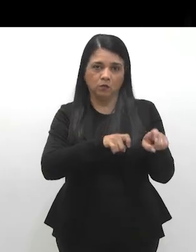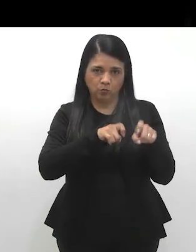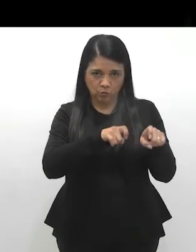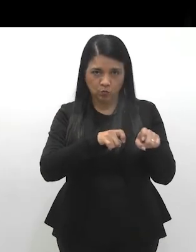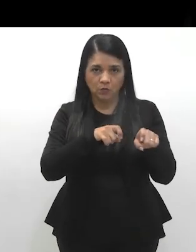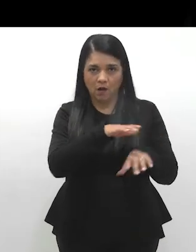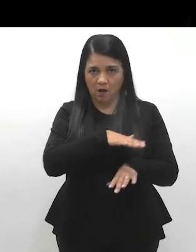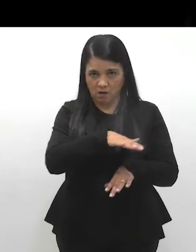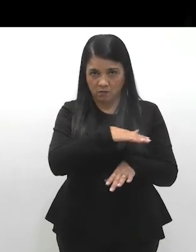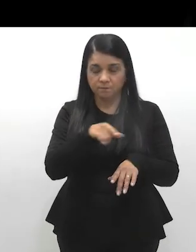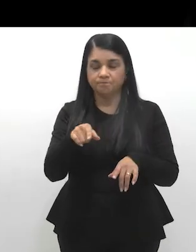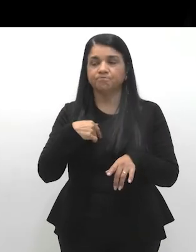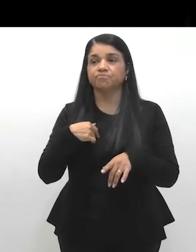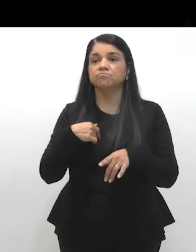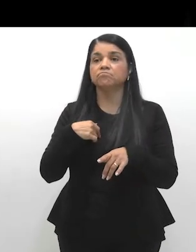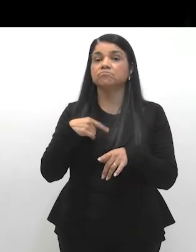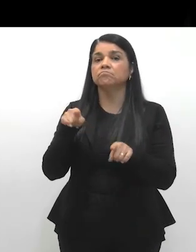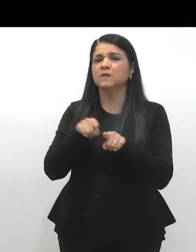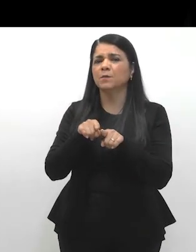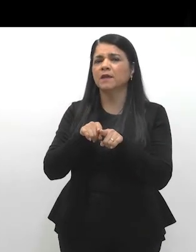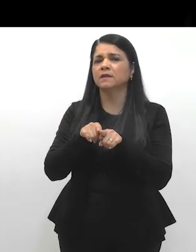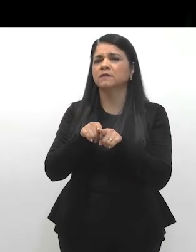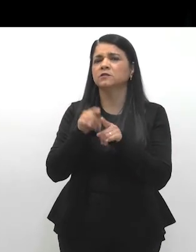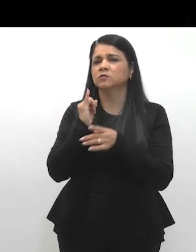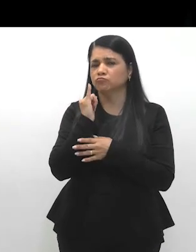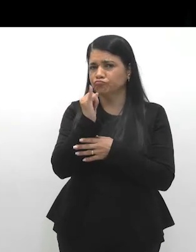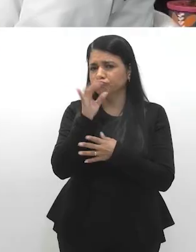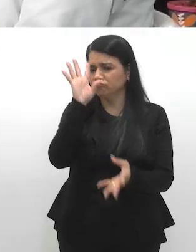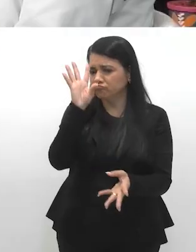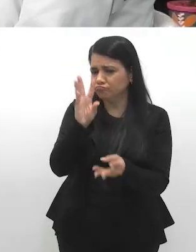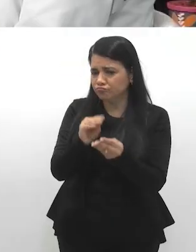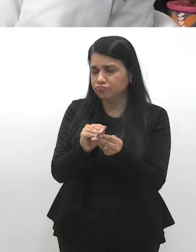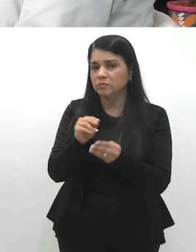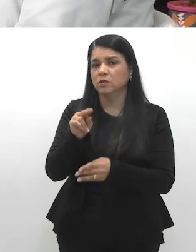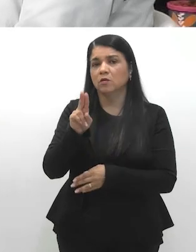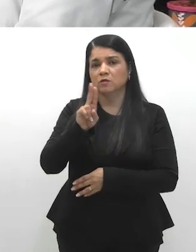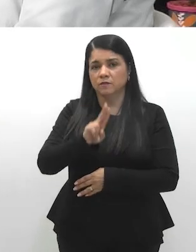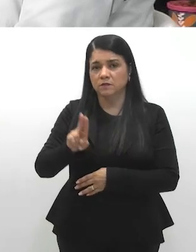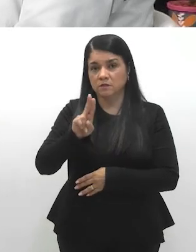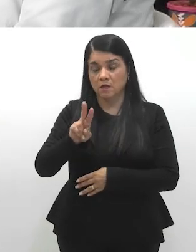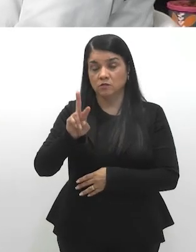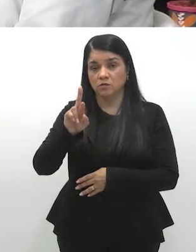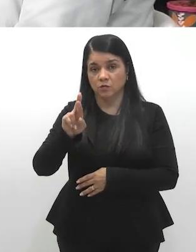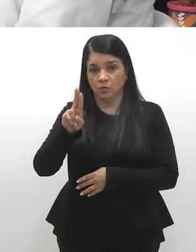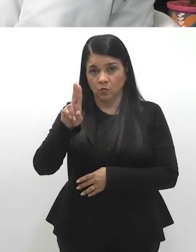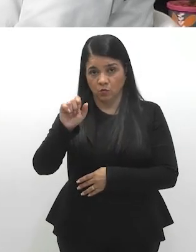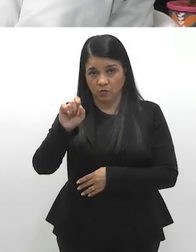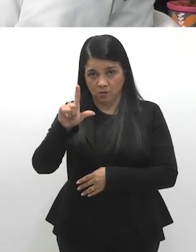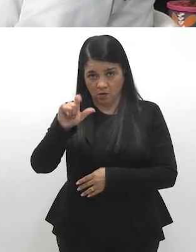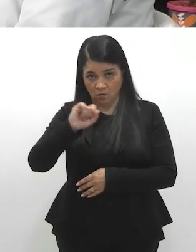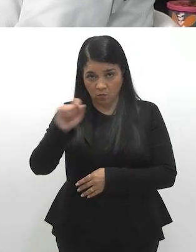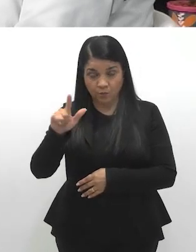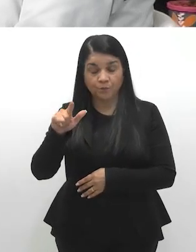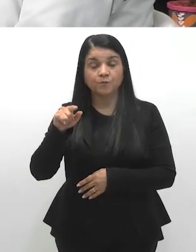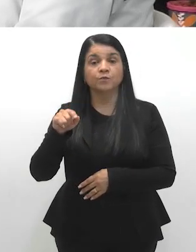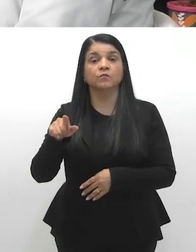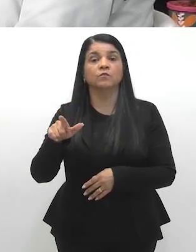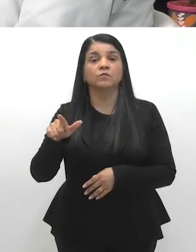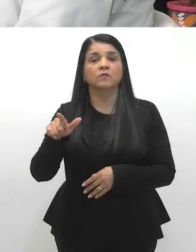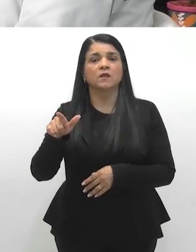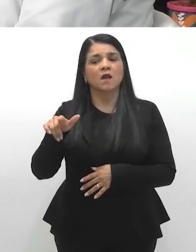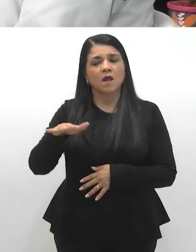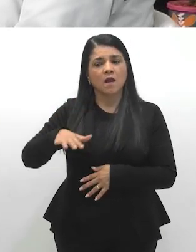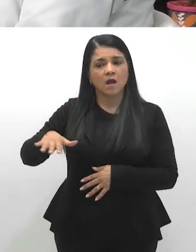né? Só colocando rapidamente, também concluindo aqui da Universidade Federal Rural do Rio de Janeiro, o